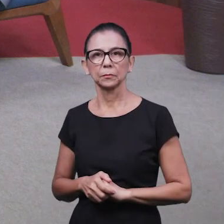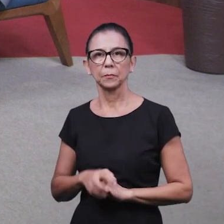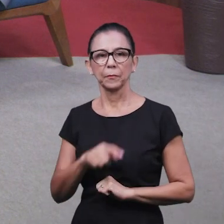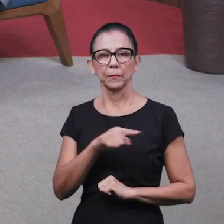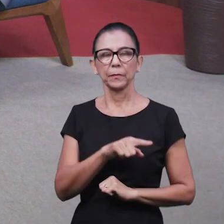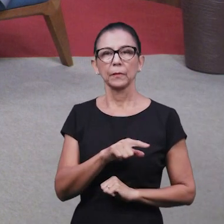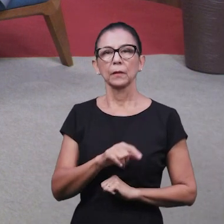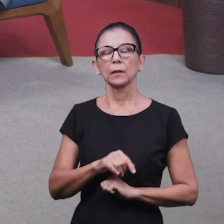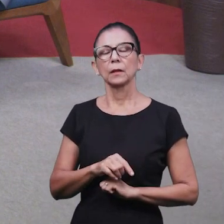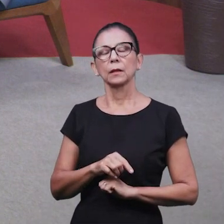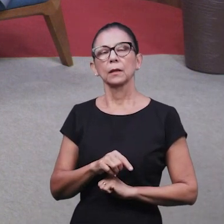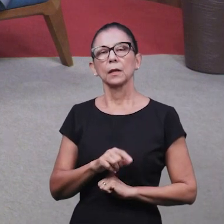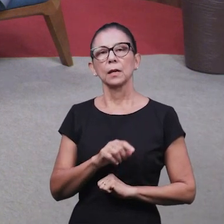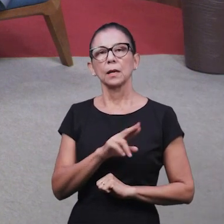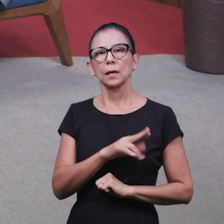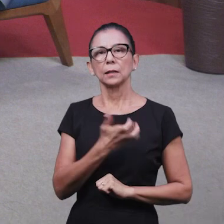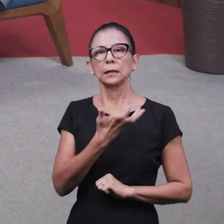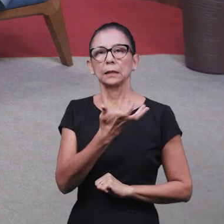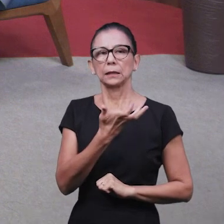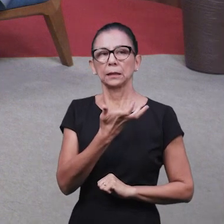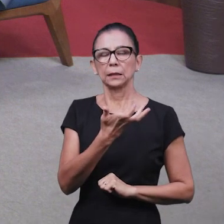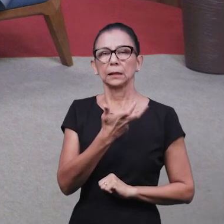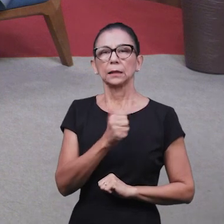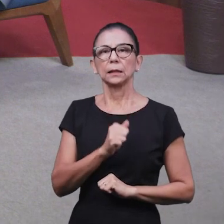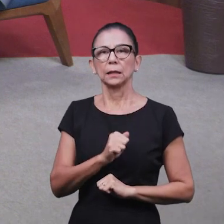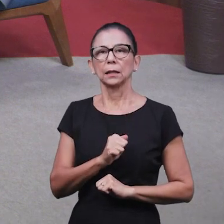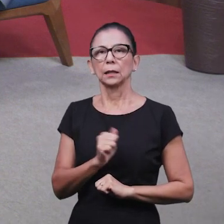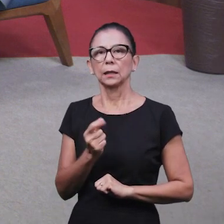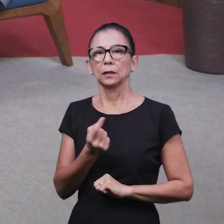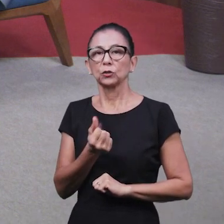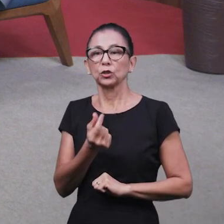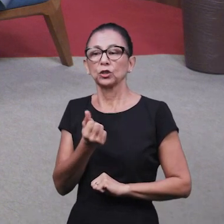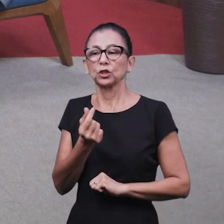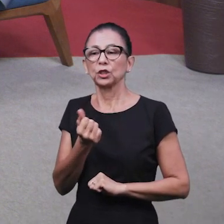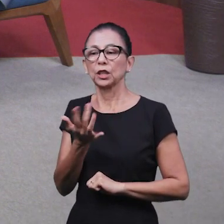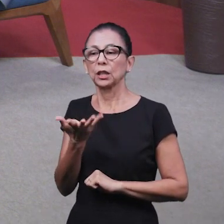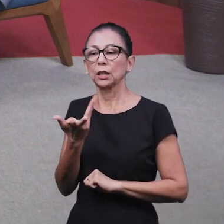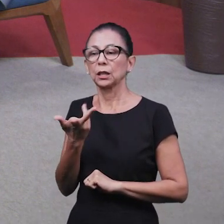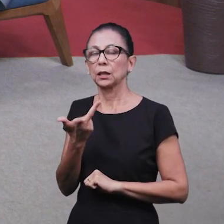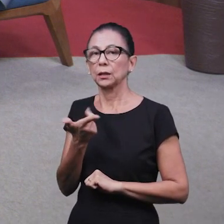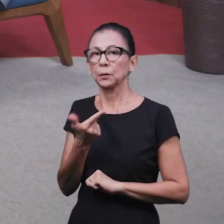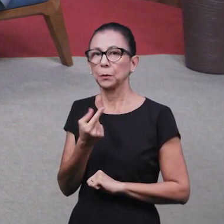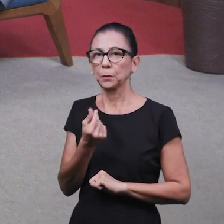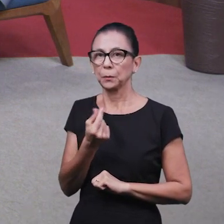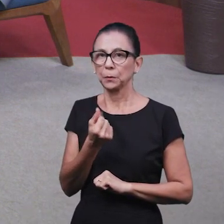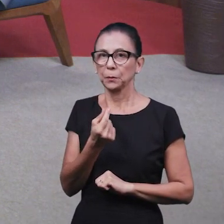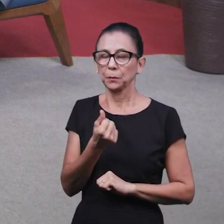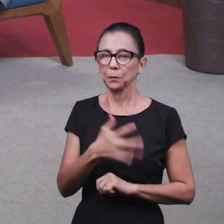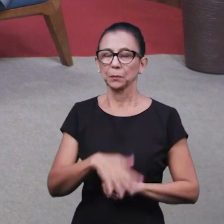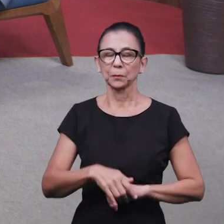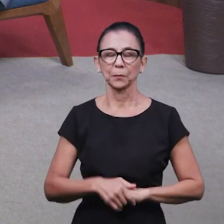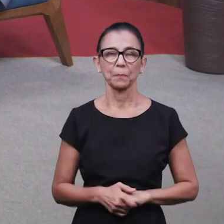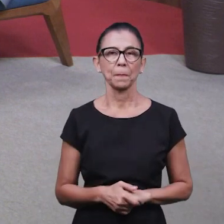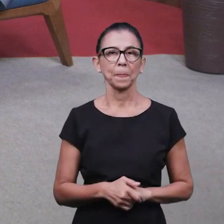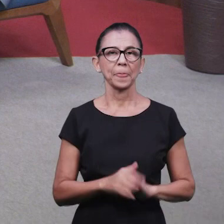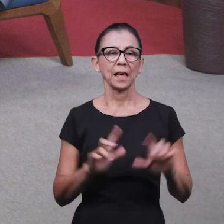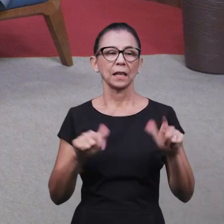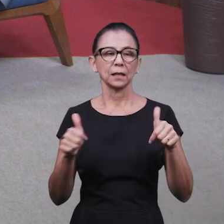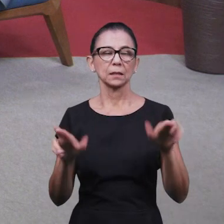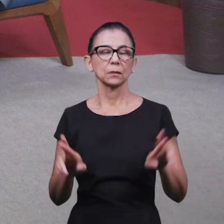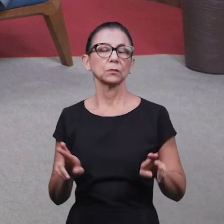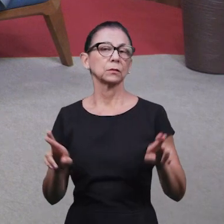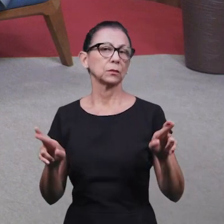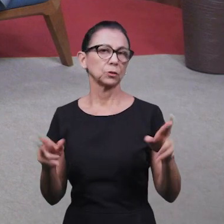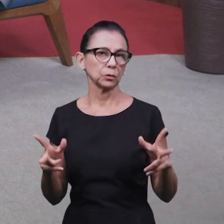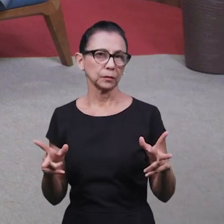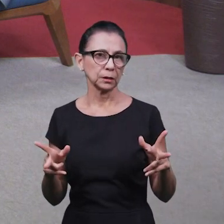como ele usou para usurpar o reino nem foi exatamente nos dias de Davi. Porque